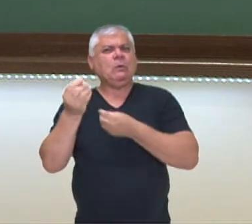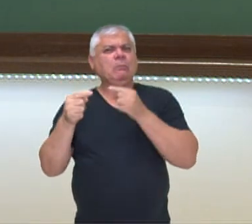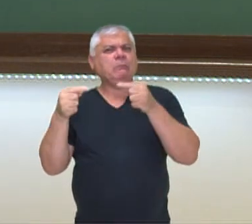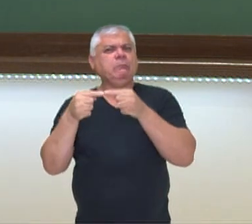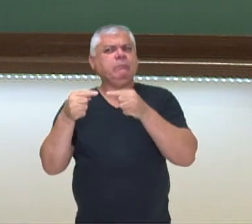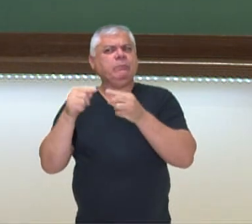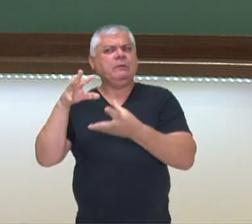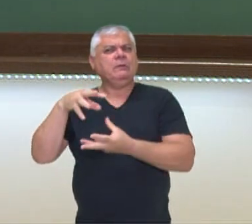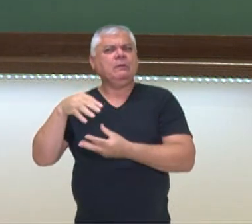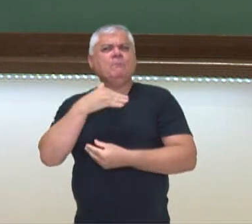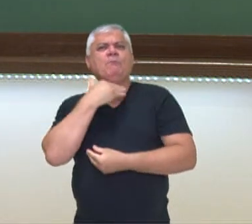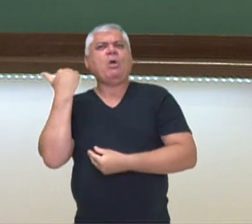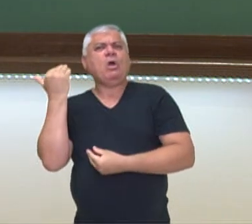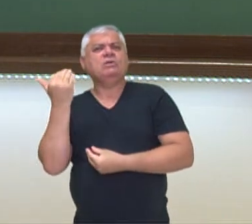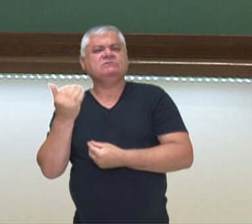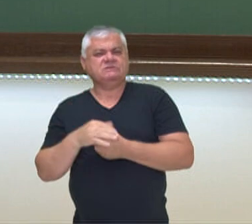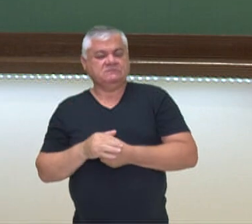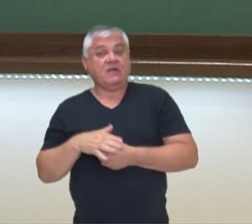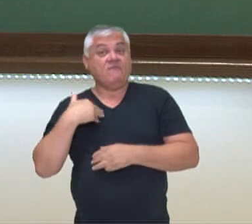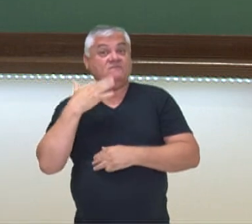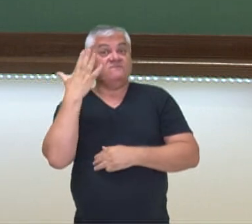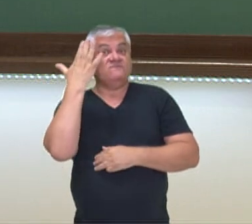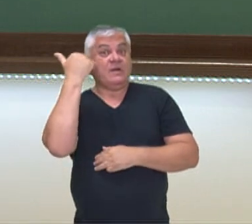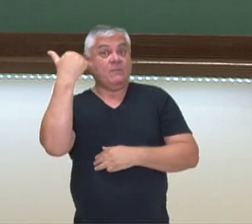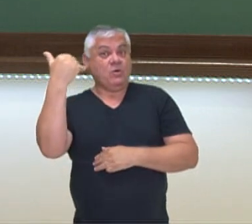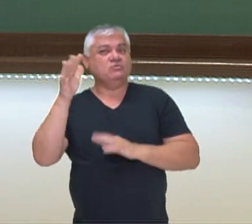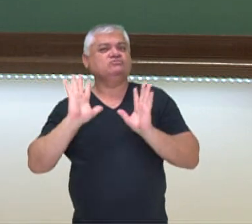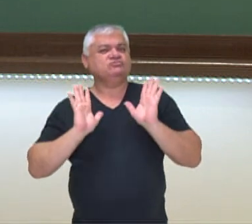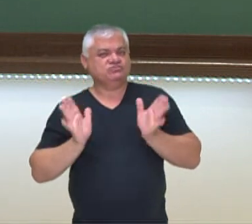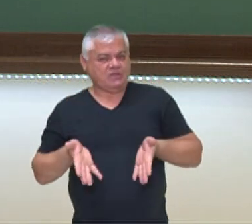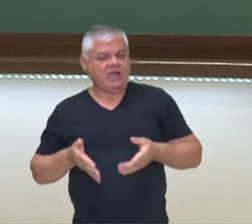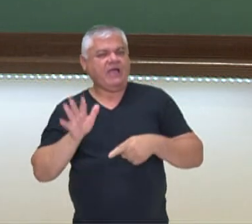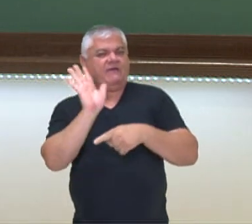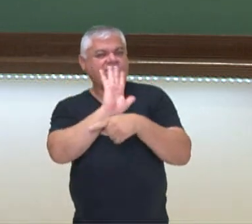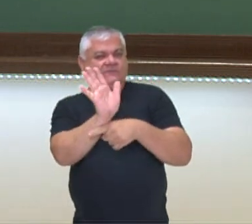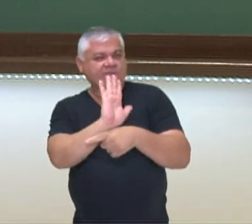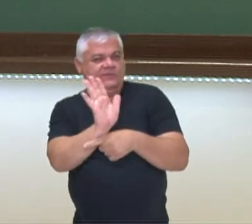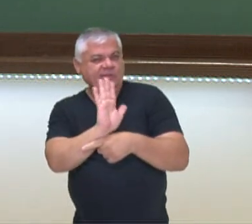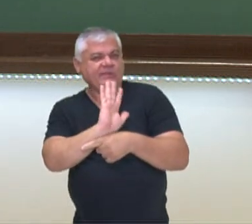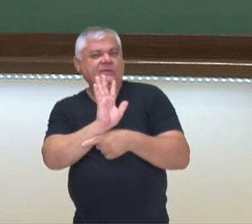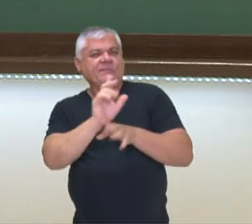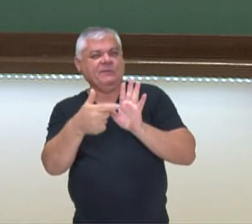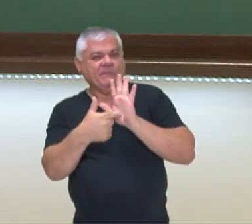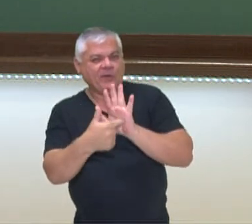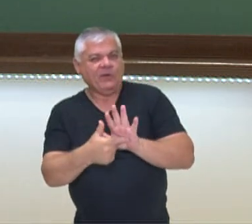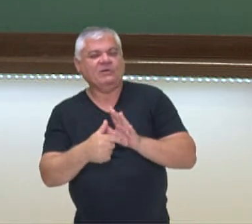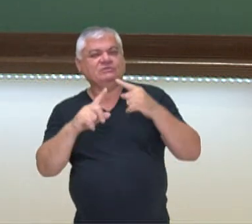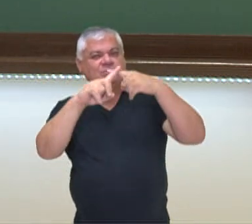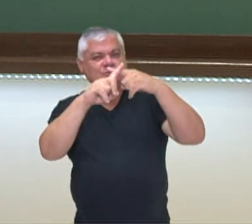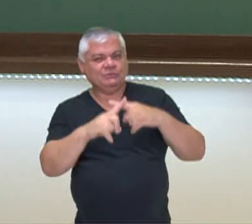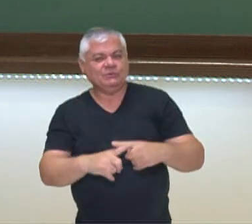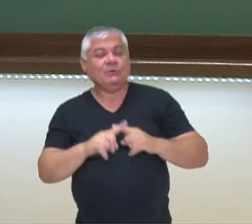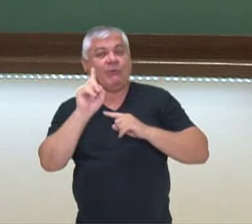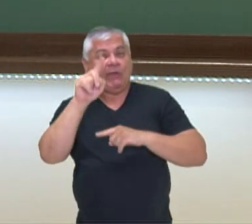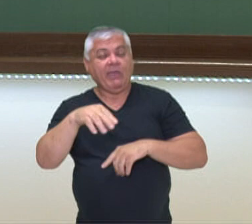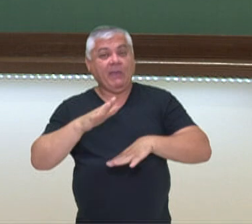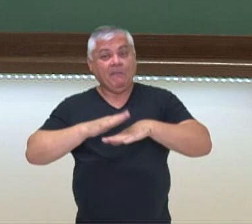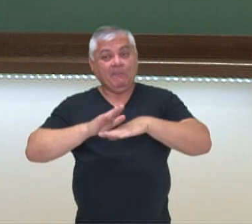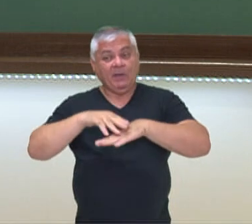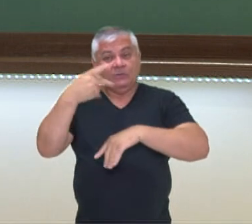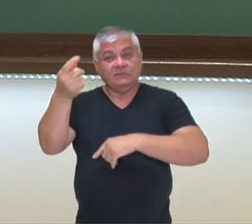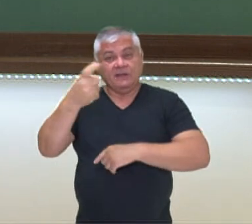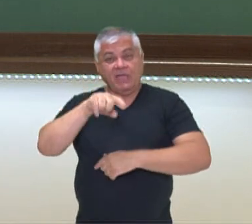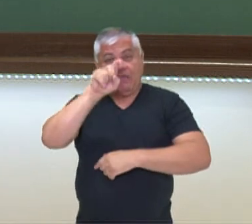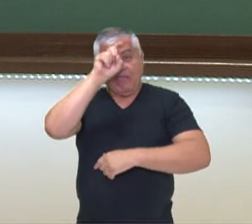morte? Uma das produções aí mais famosas, já foi até utilizada em cinema, em jogos, foi uma arte que os egípcios